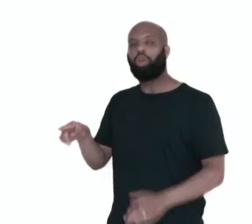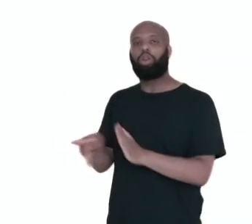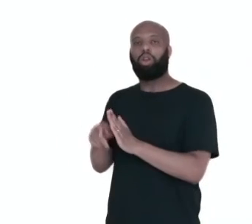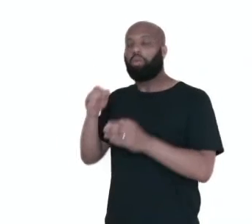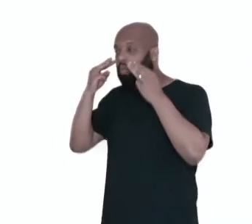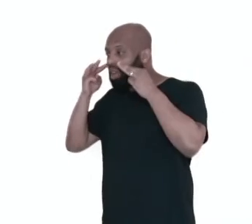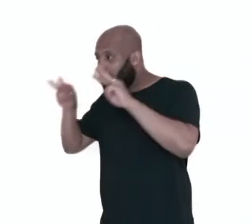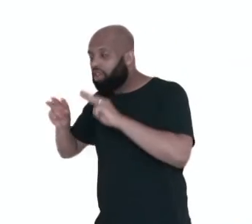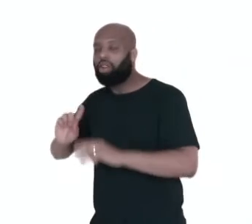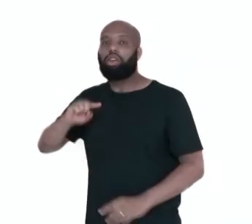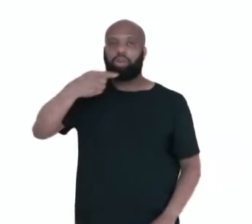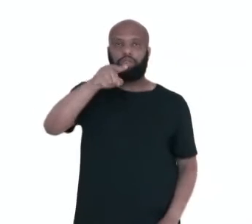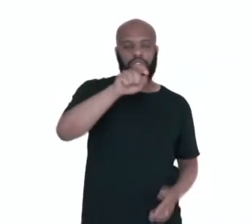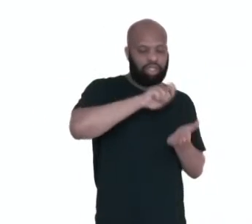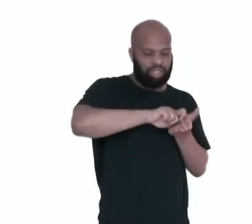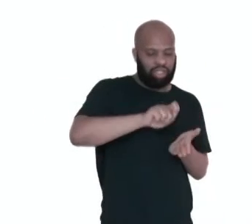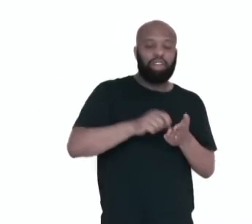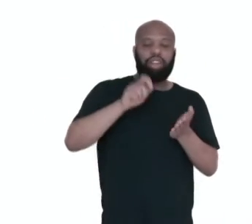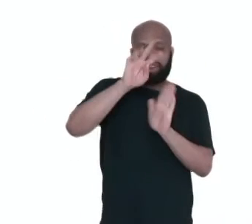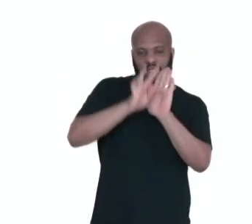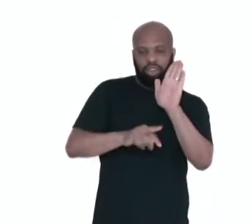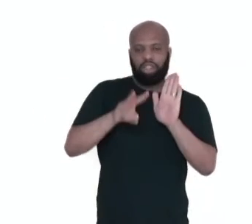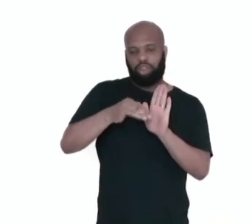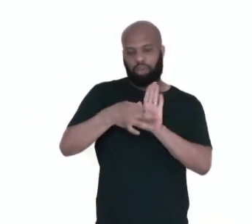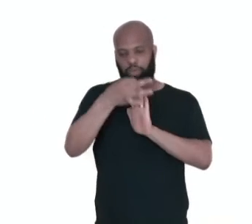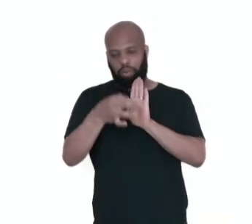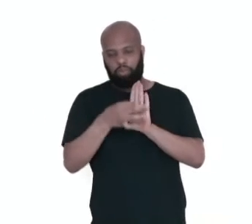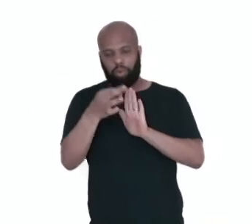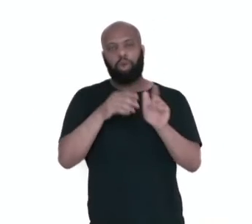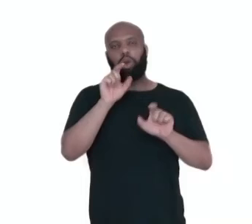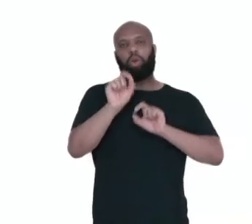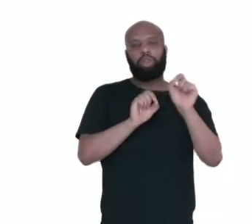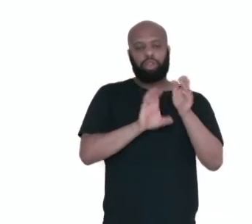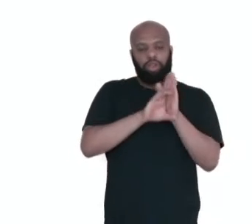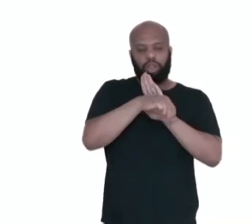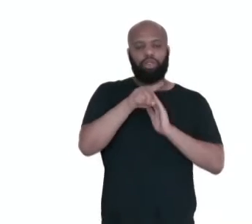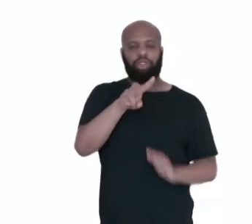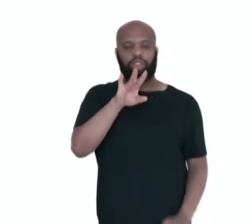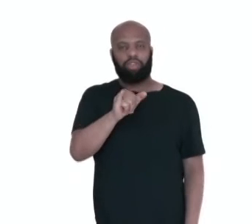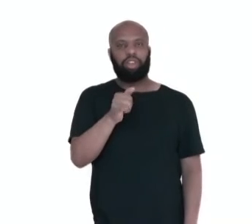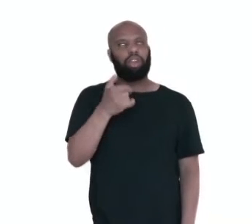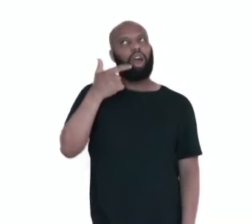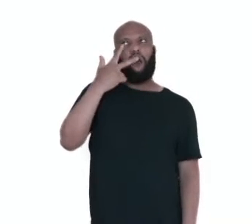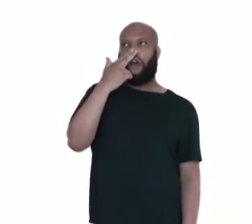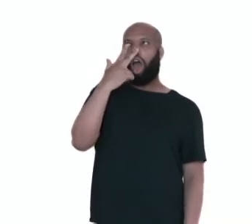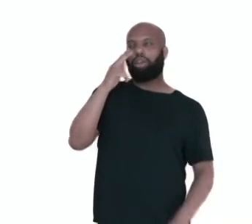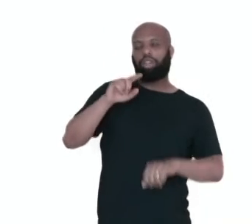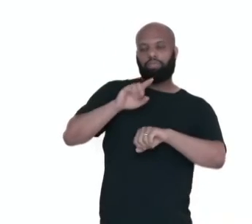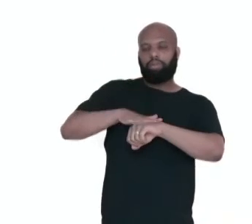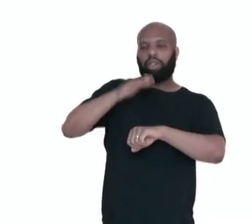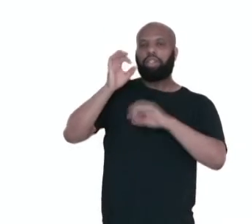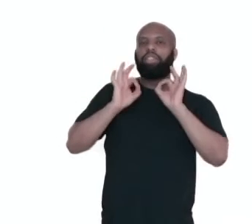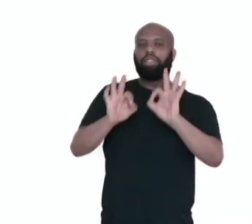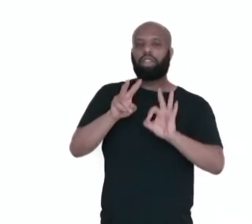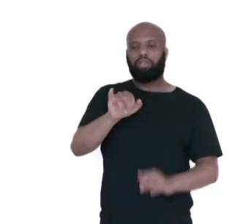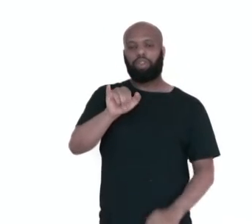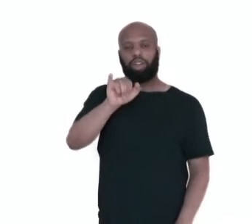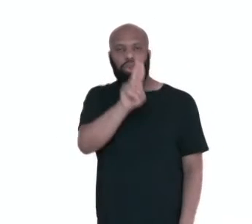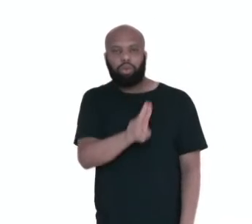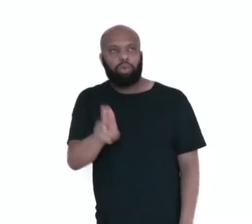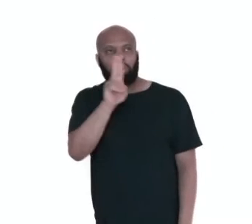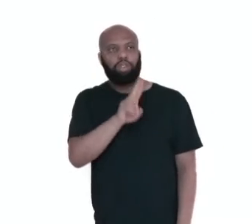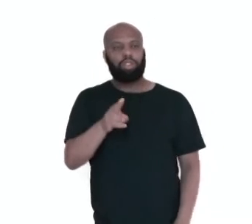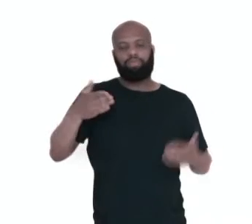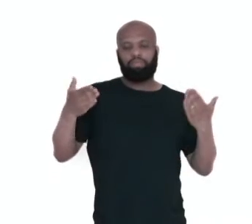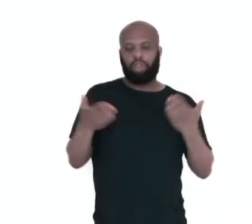seguida, escreva um texto argumentando qual dos dois conceitos você considera mais adequado para ser aplicado